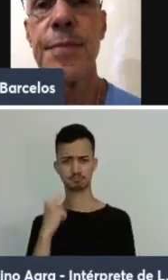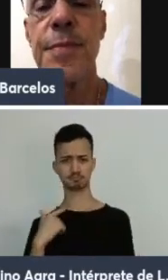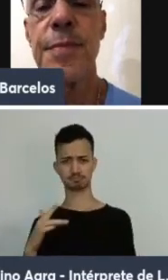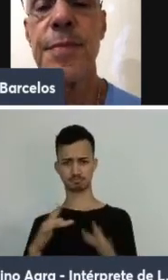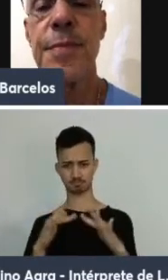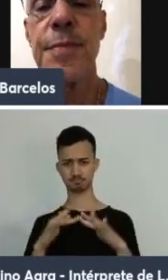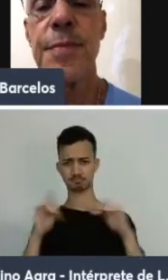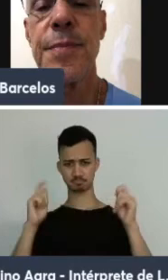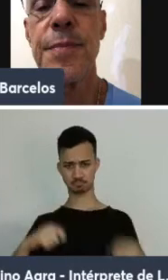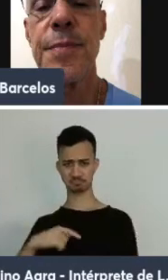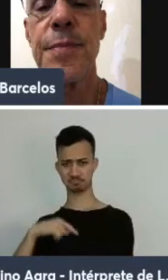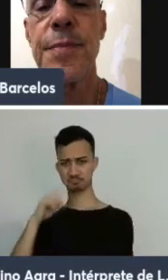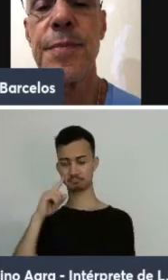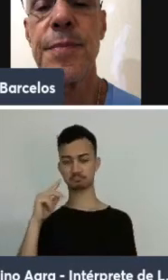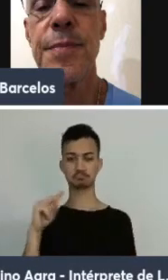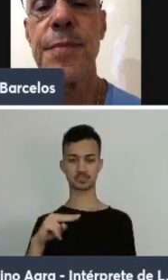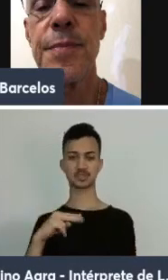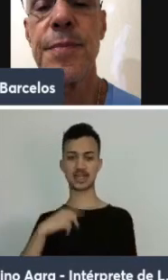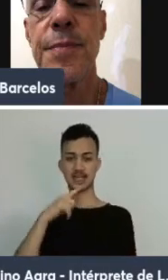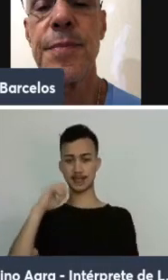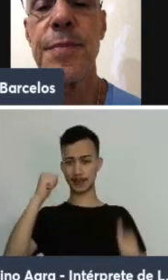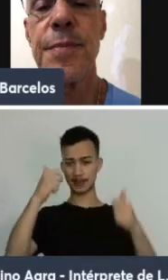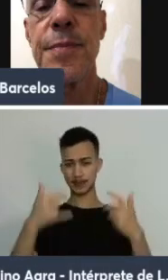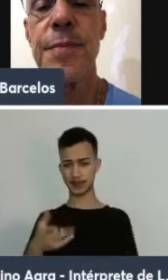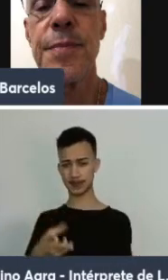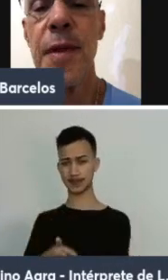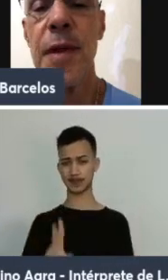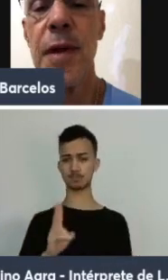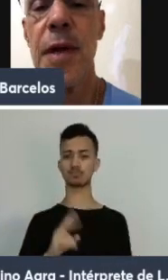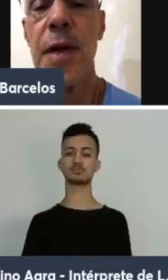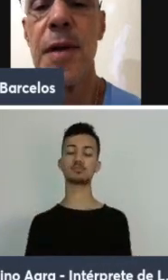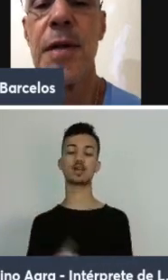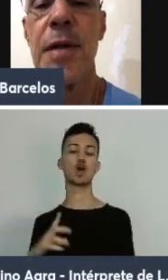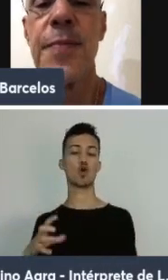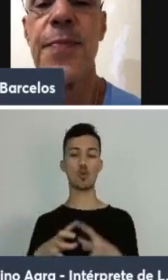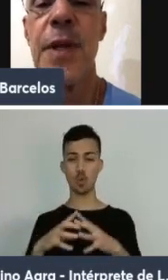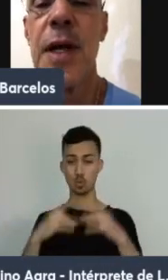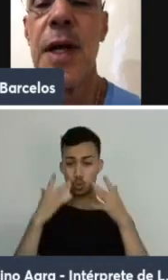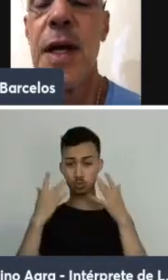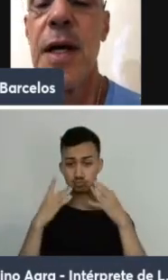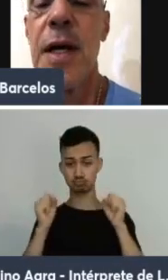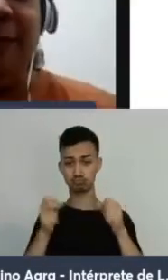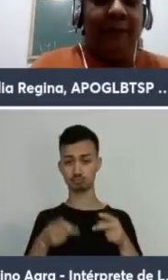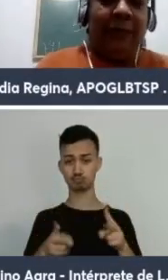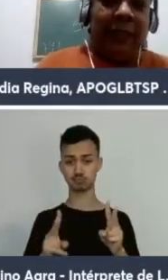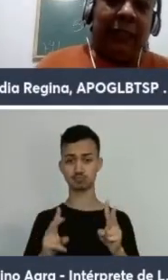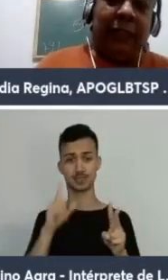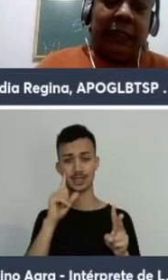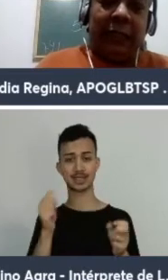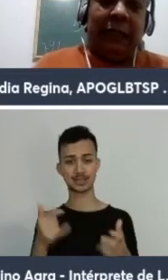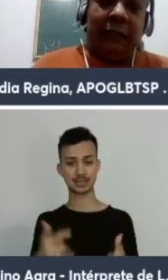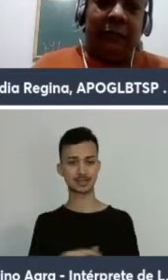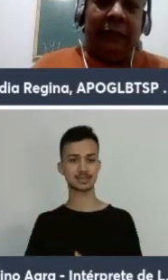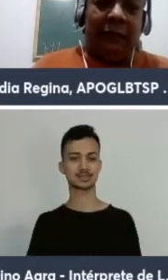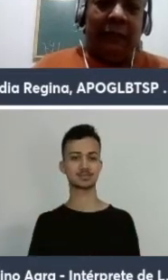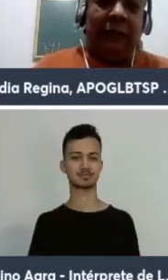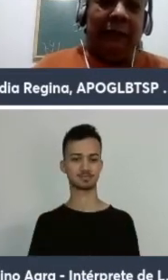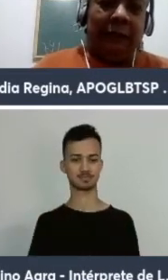ver se você consegue contar um pouquinho mais da turnê do Desicroquetes. Ah, maravilhoso. Estava adorando te ouvir